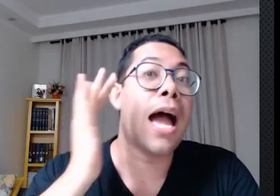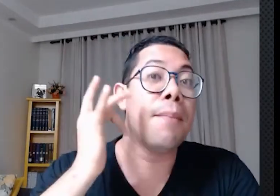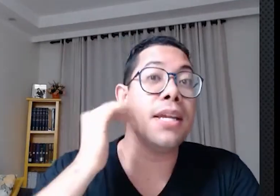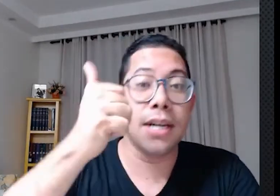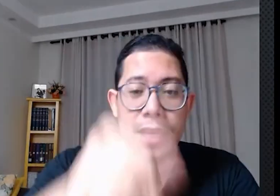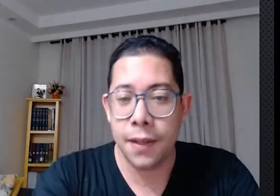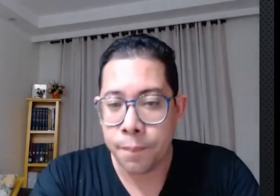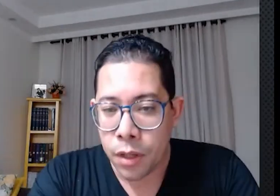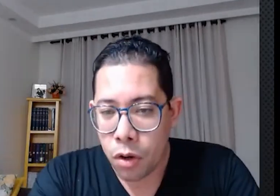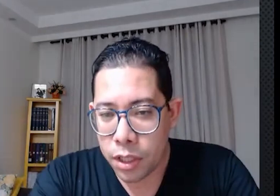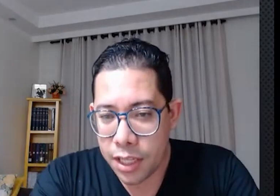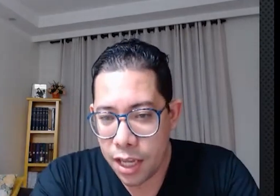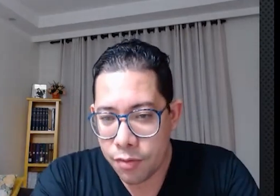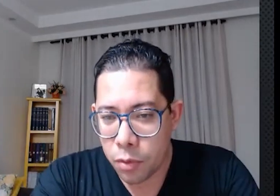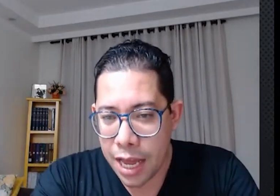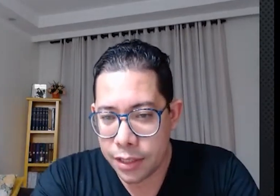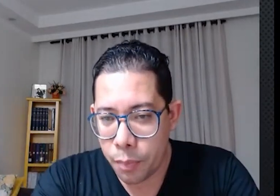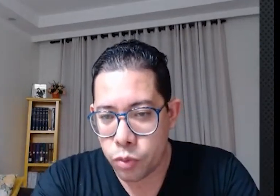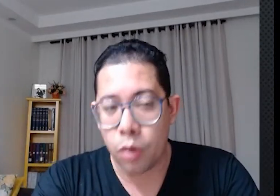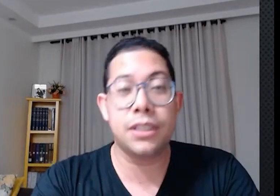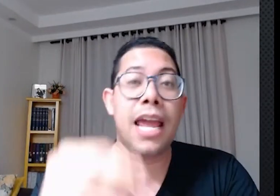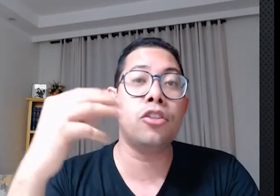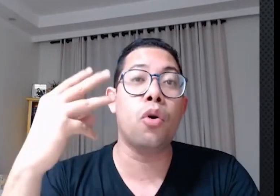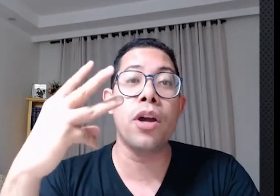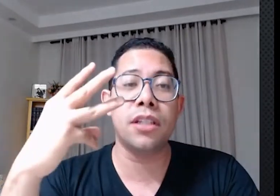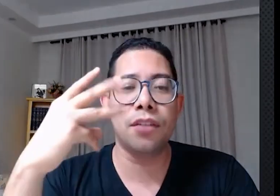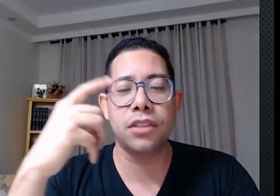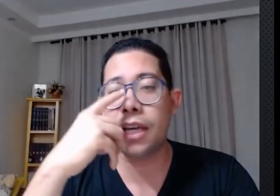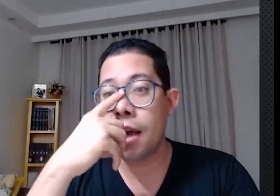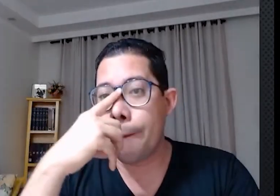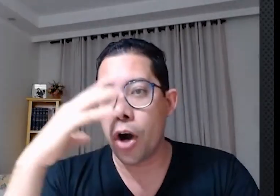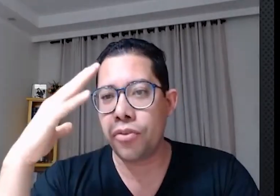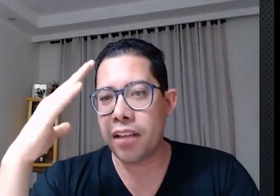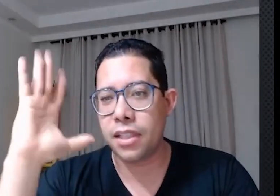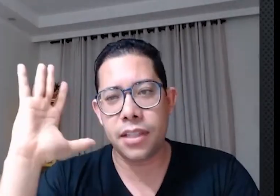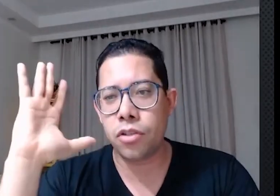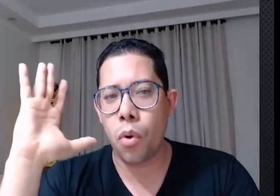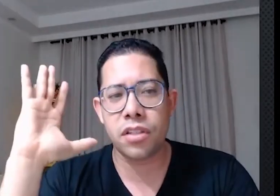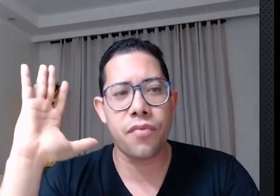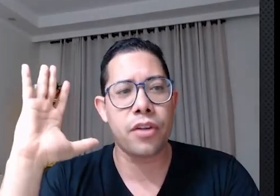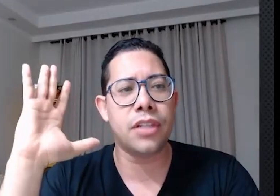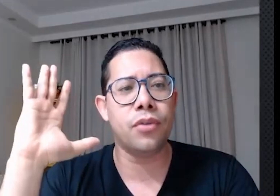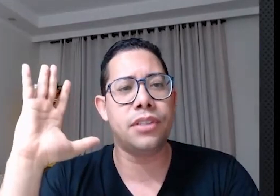beleza. Amanhã, hein? Ok, vamos lá então, pessoal. 3 coisas que você pode fazer. 3 coisas que vai ajudar você